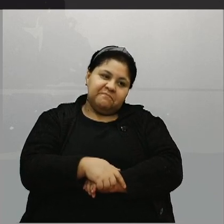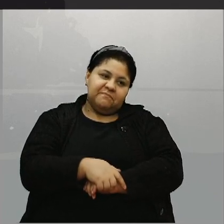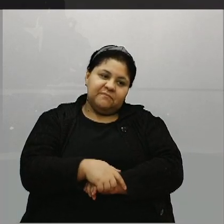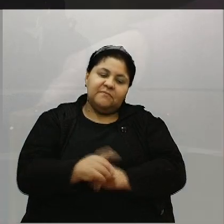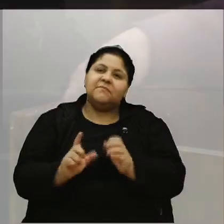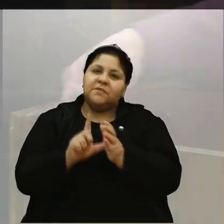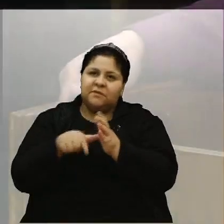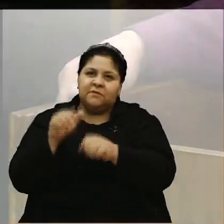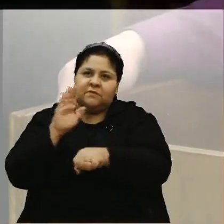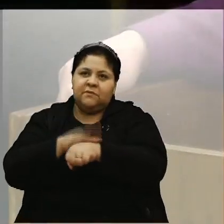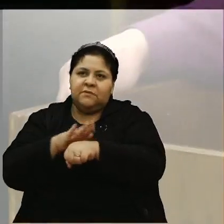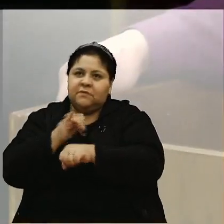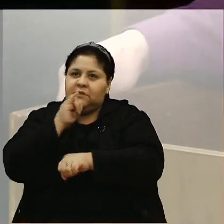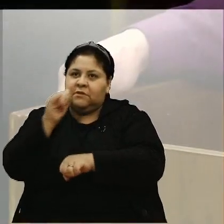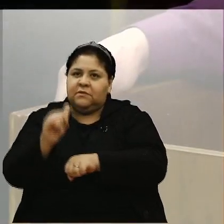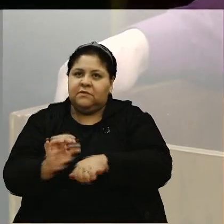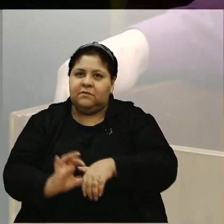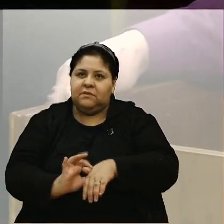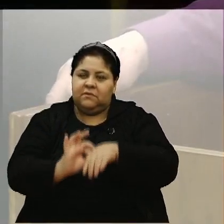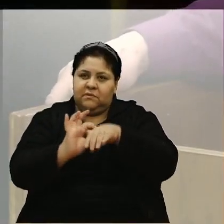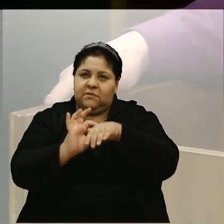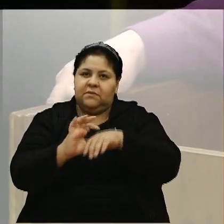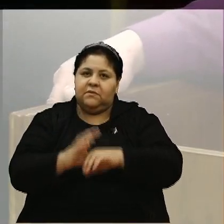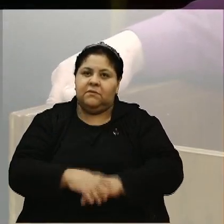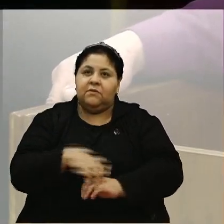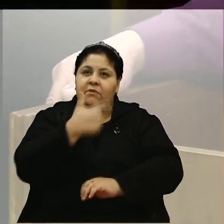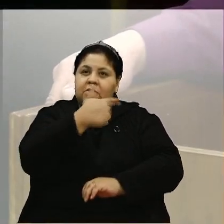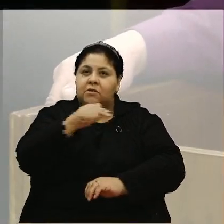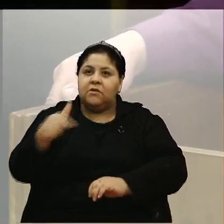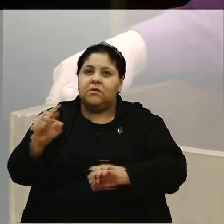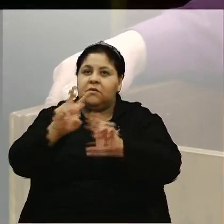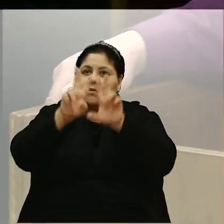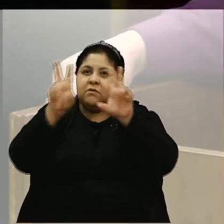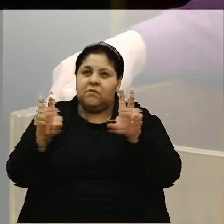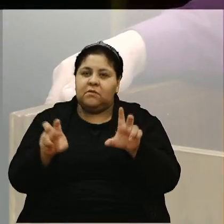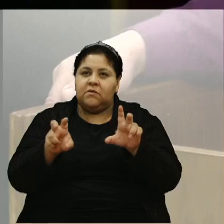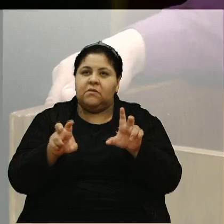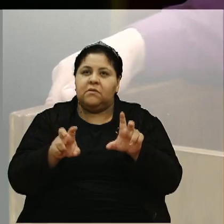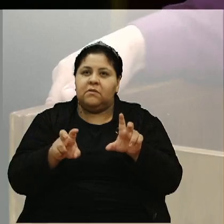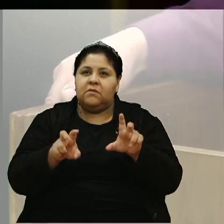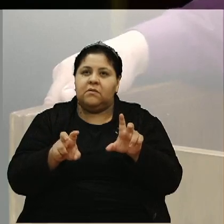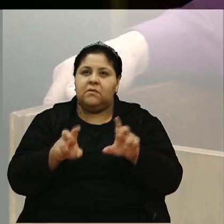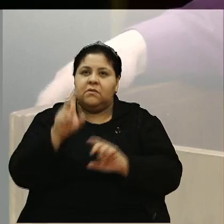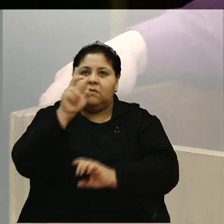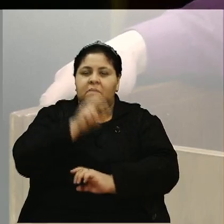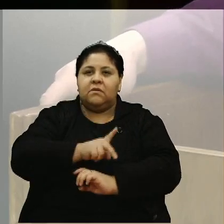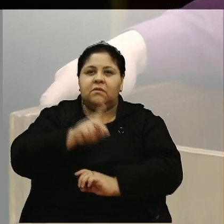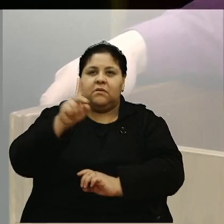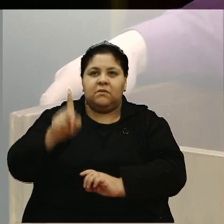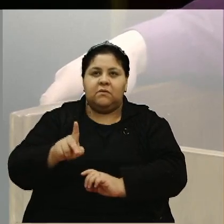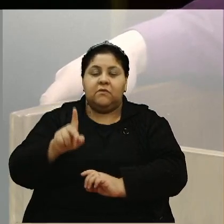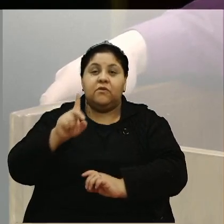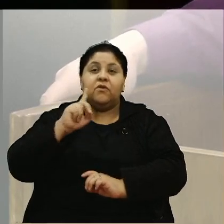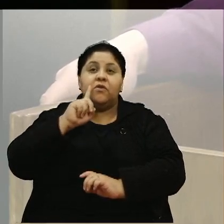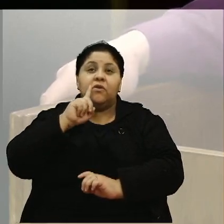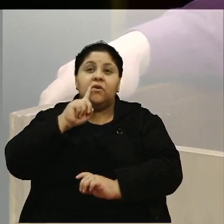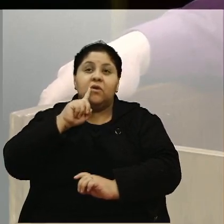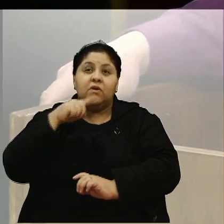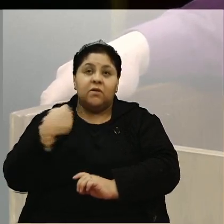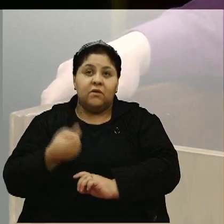momento oportuno, uma declaração de líder. E no outro assunto é justamente professor e Gladys.